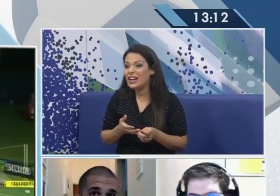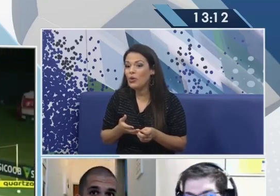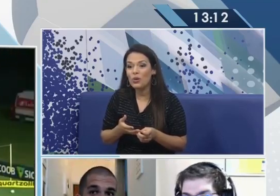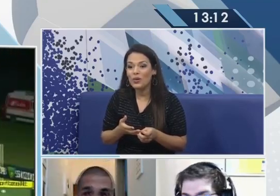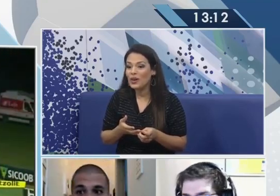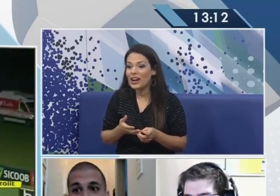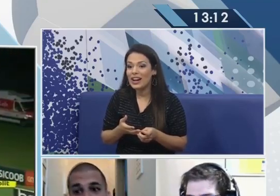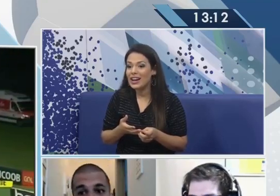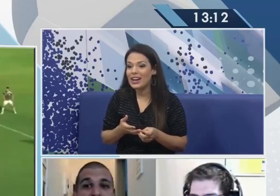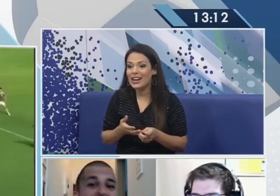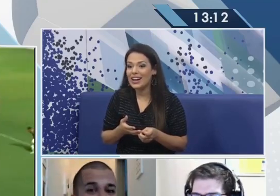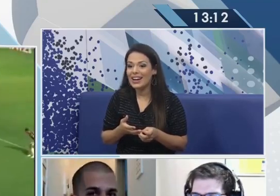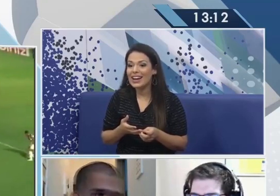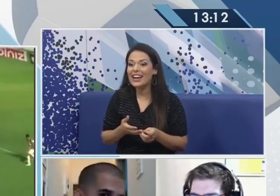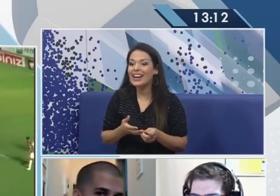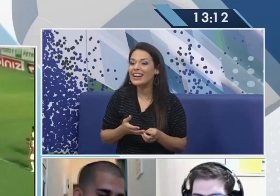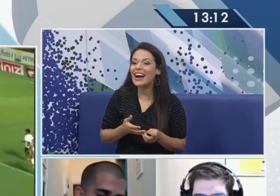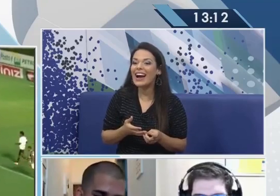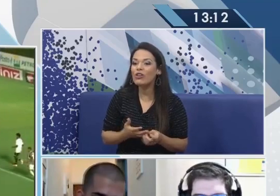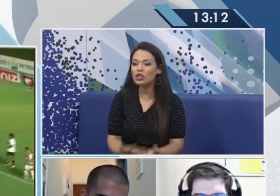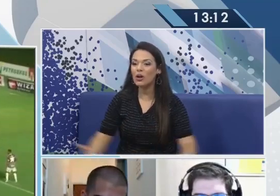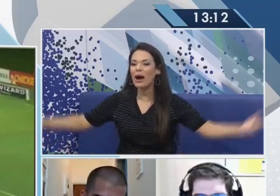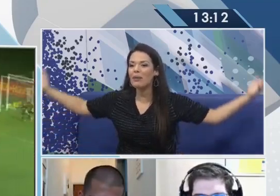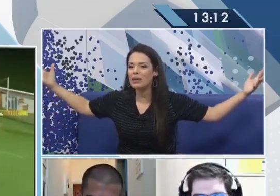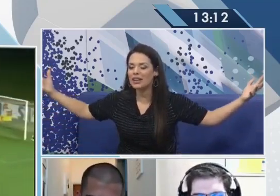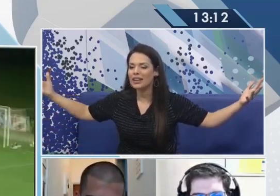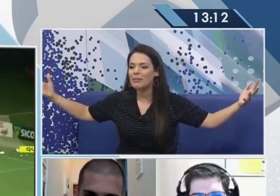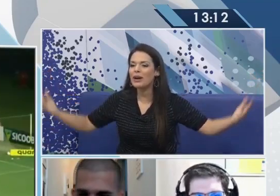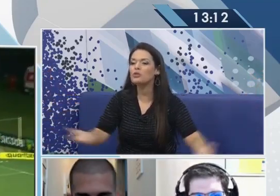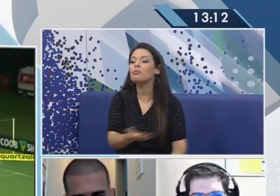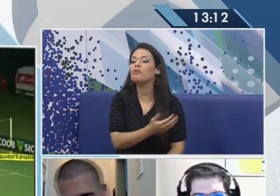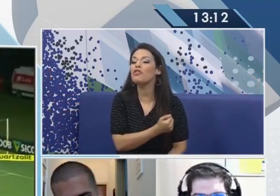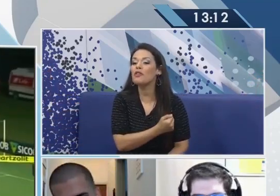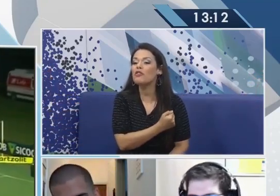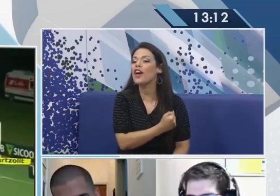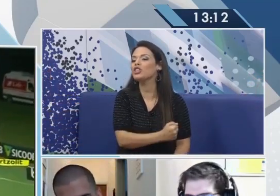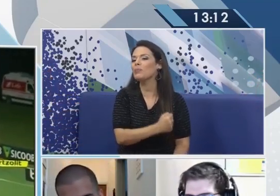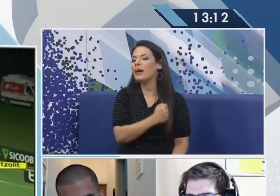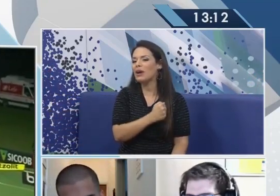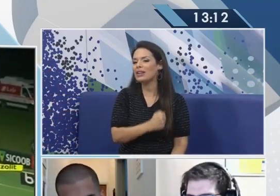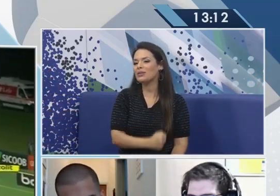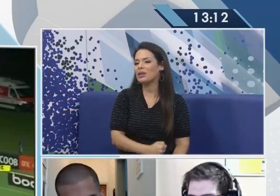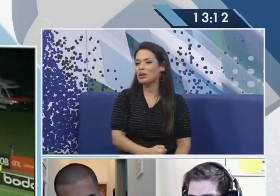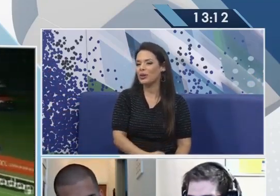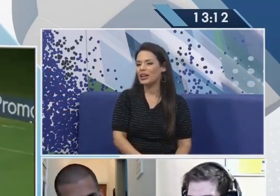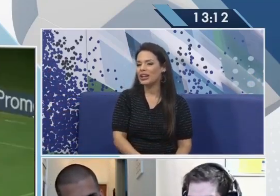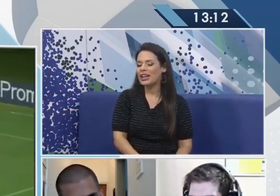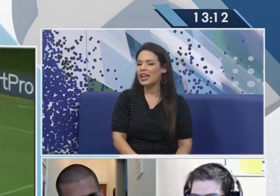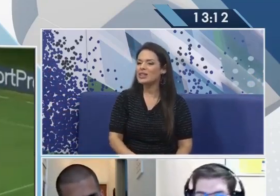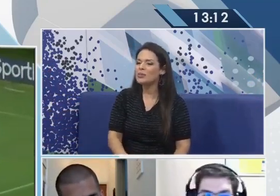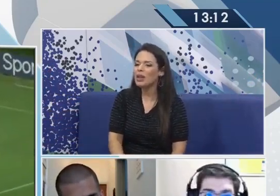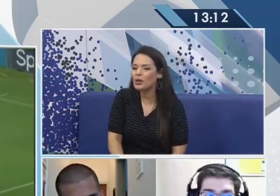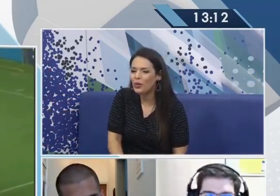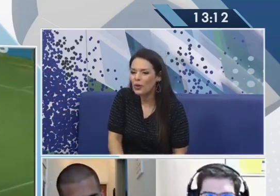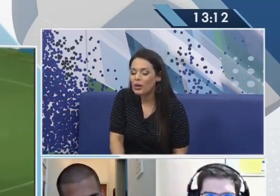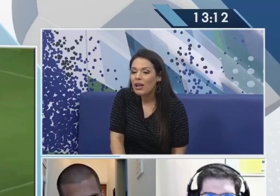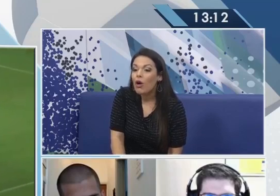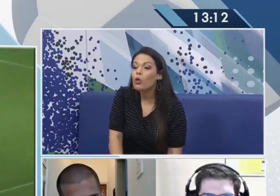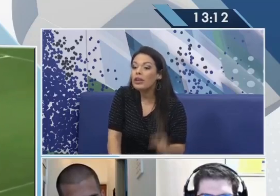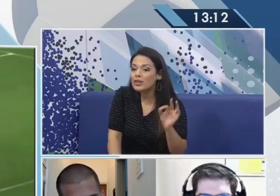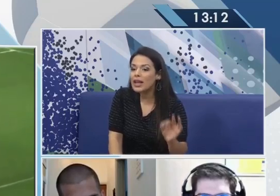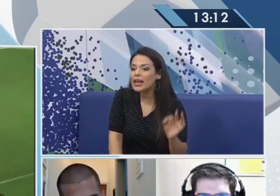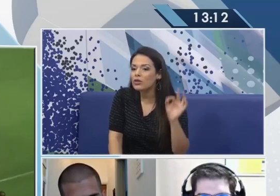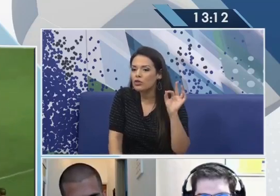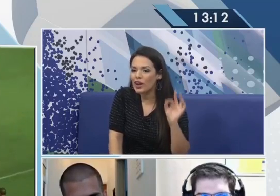tudo bem. Não. É como se fosse uma punhalada no teu peito, Fernando. O chão abre, mas é impressionante. Fecha para o Casimiro. Casimiro,